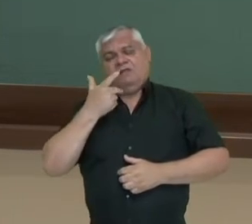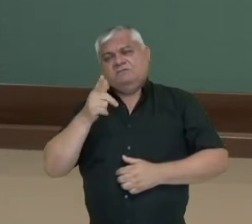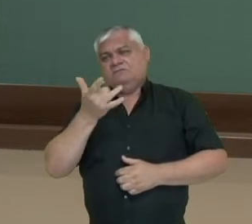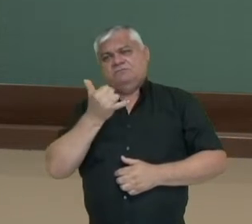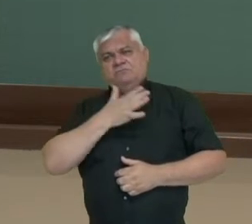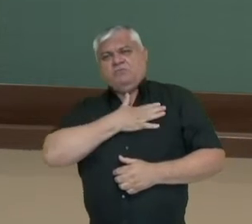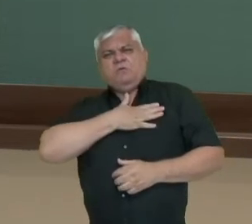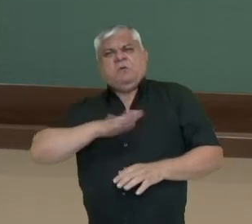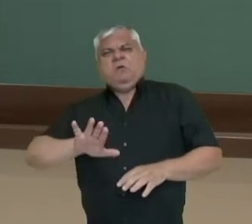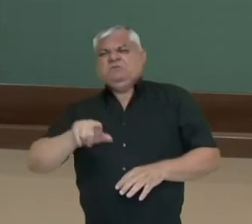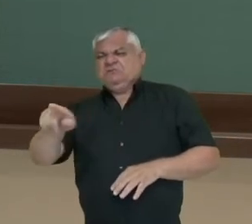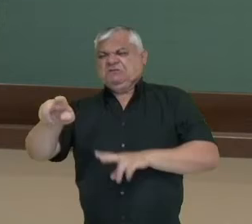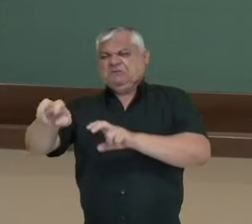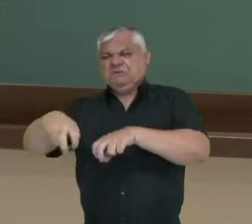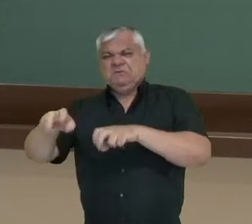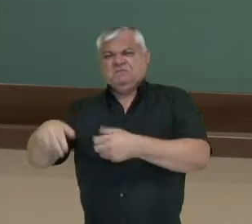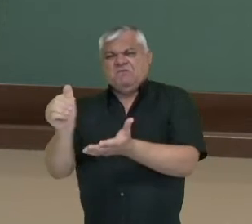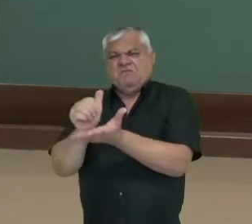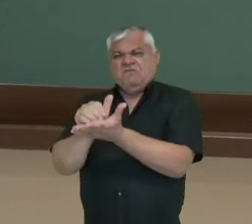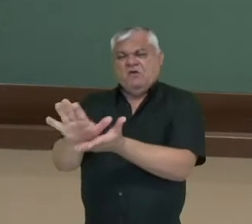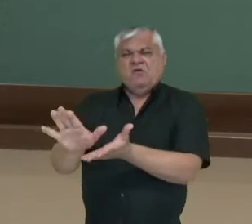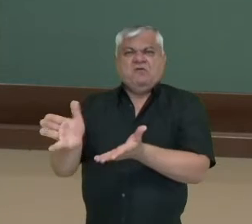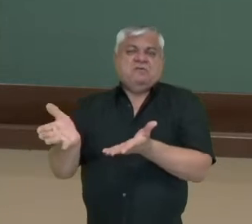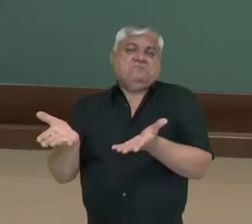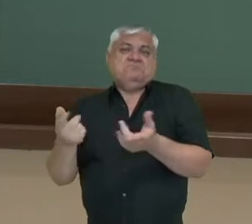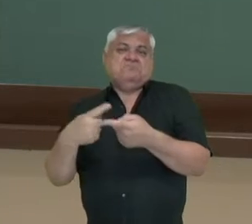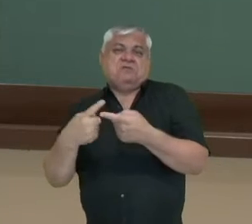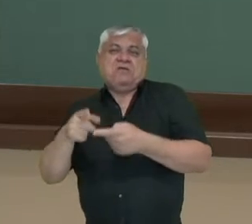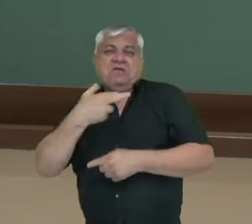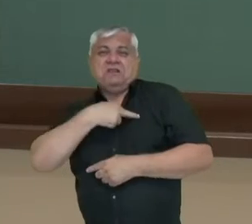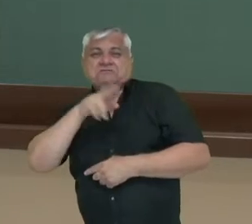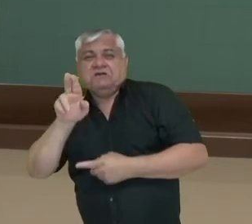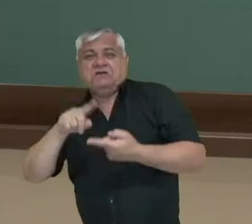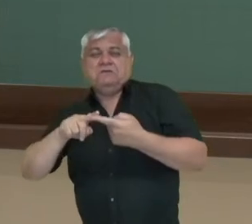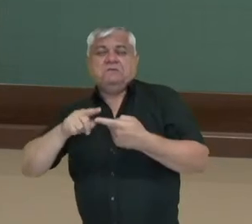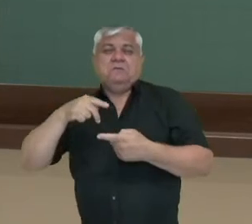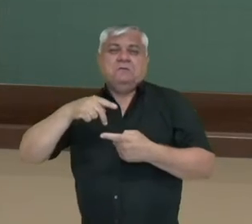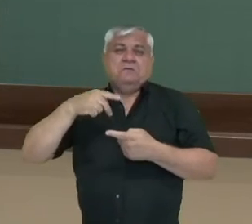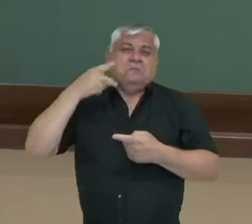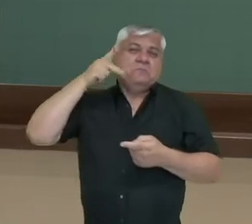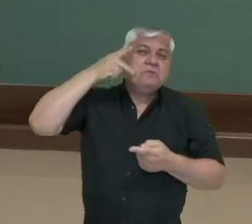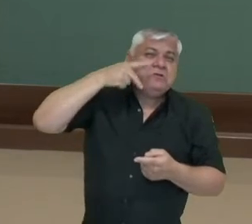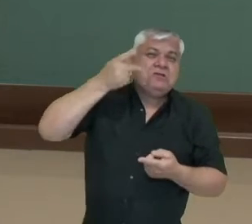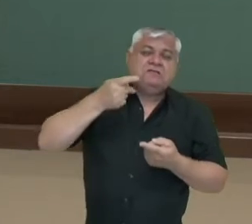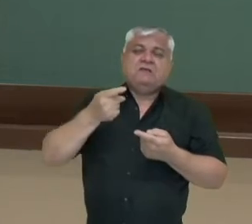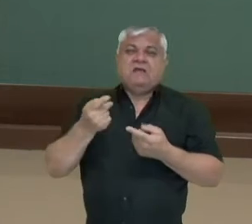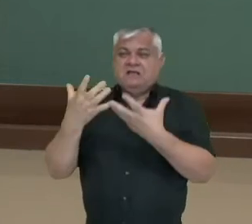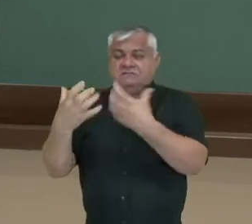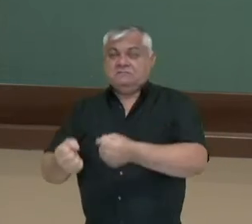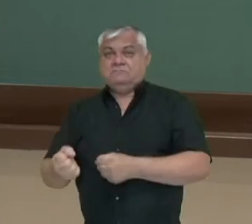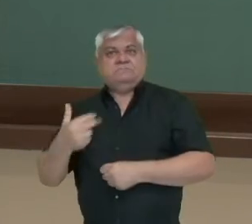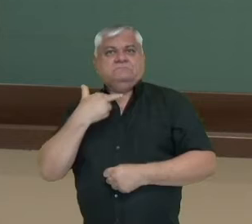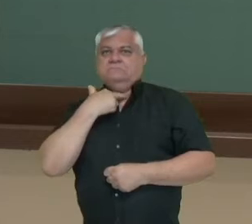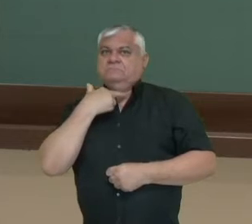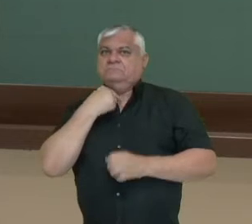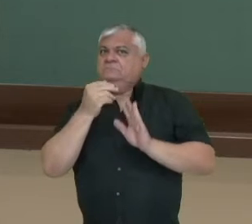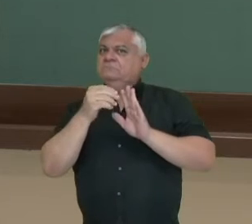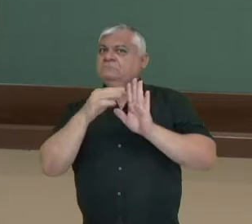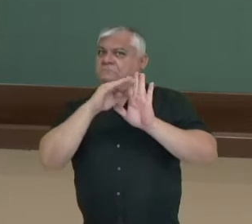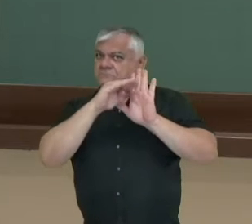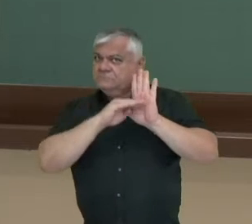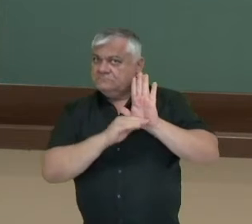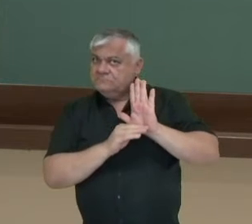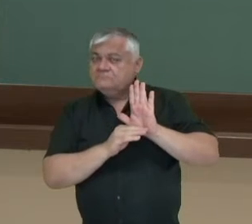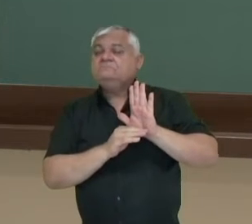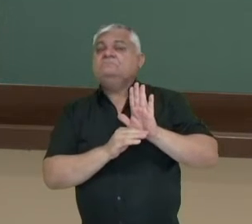de um agricultor por uma razão, às vezes, religiosa ou política, ele não pode ser recusado. É um dos princípios de lá.